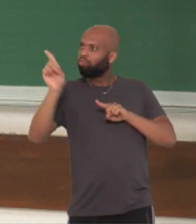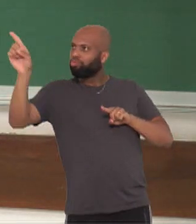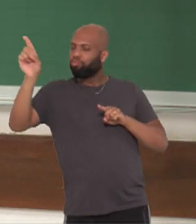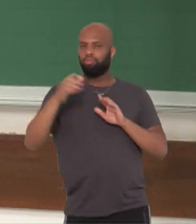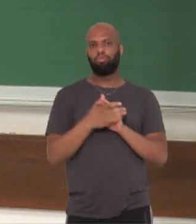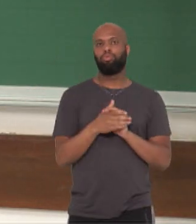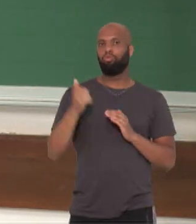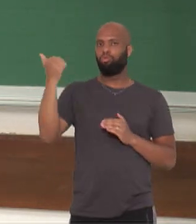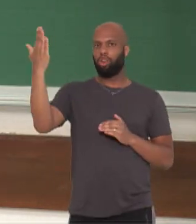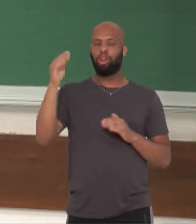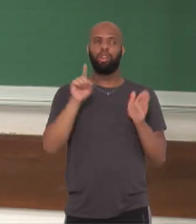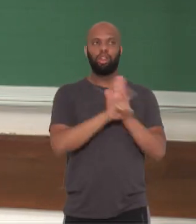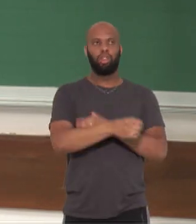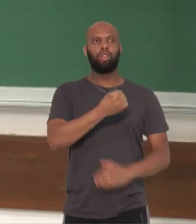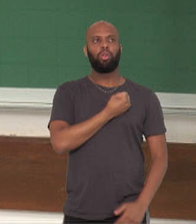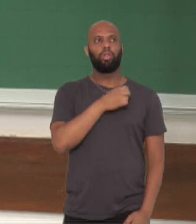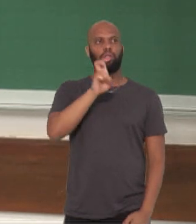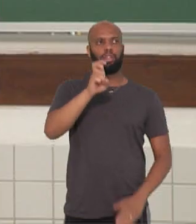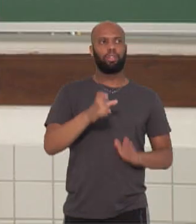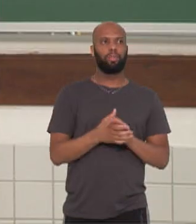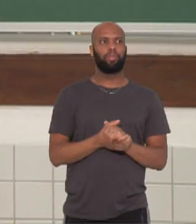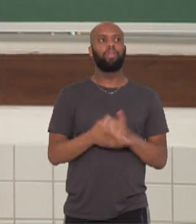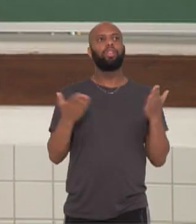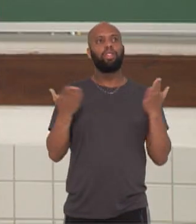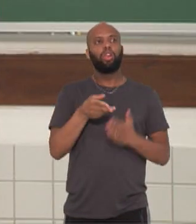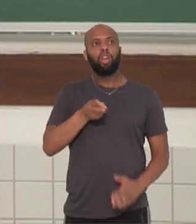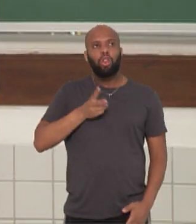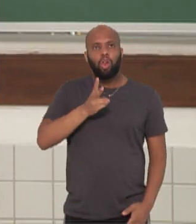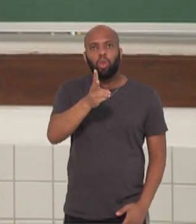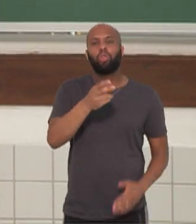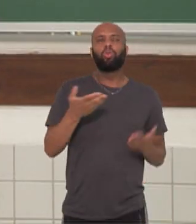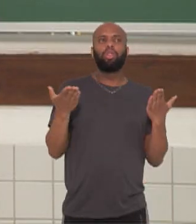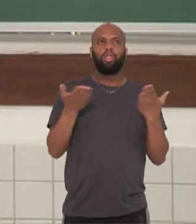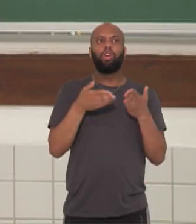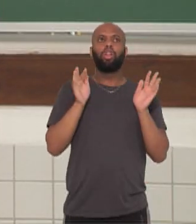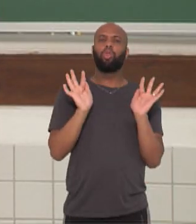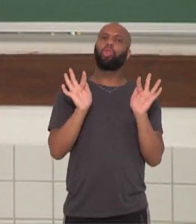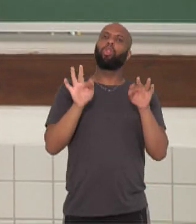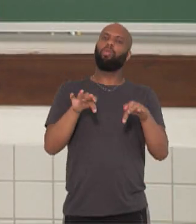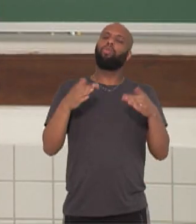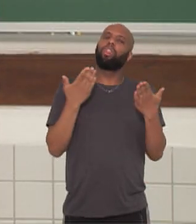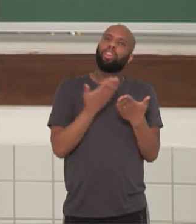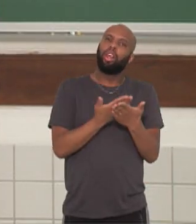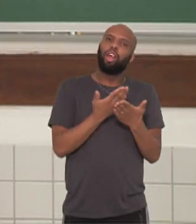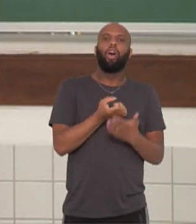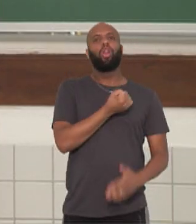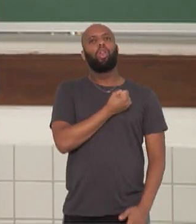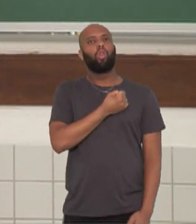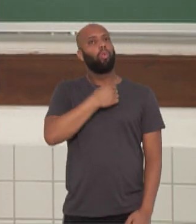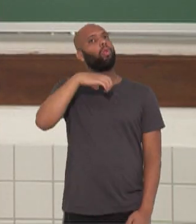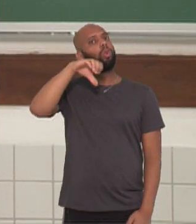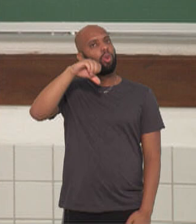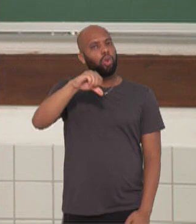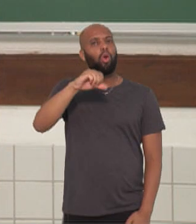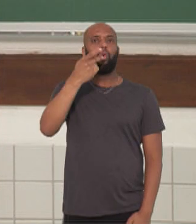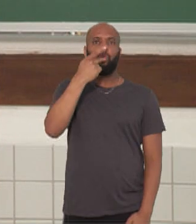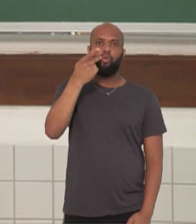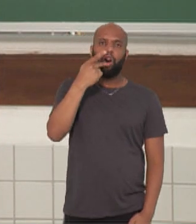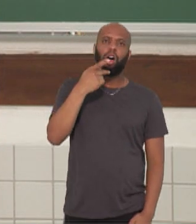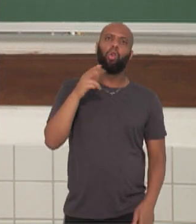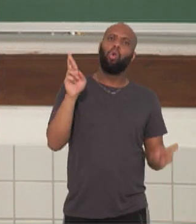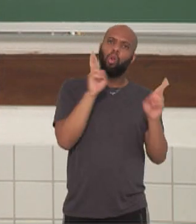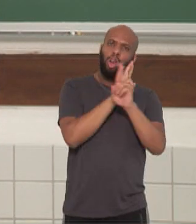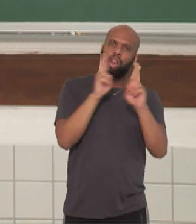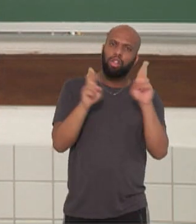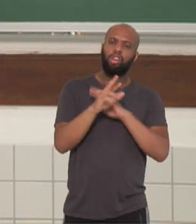ali número 5. Avançando então, pessoal, nós chegamos ao fim dessa aula número 9, que relacionou força